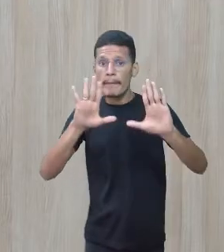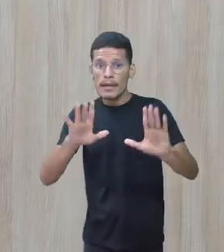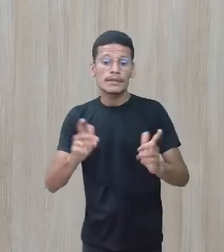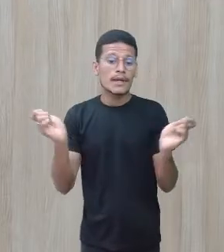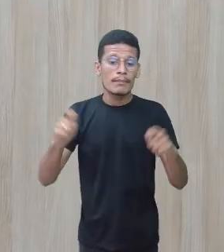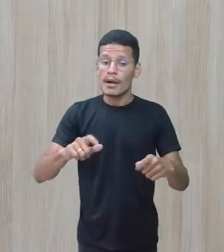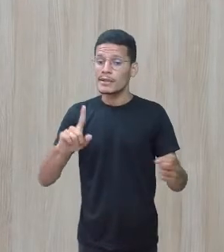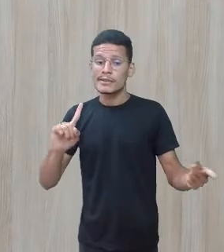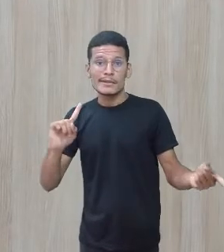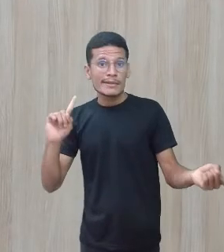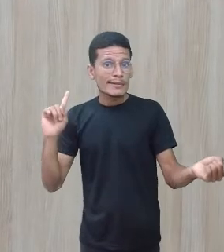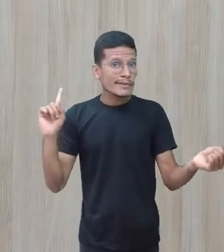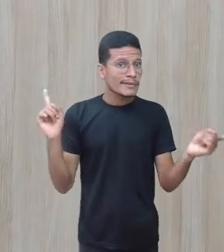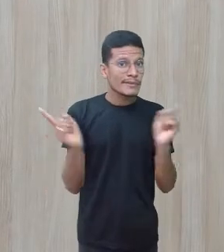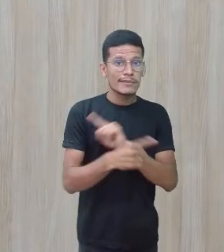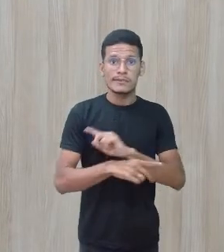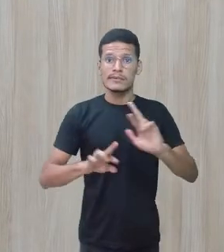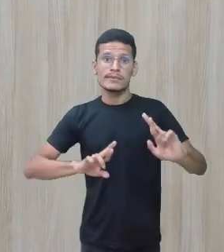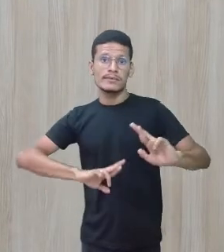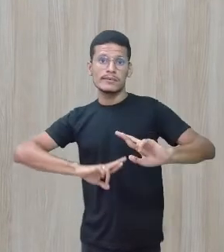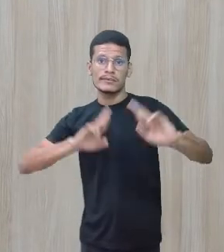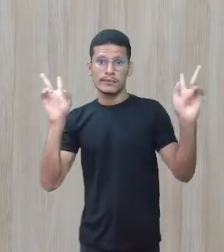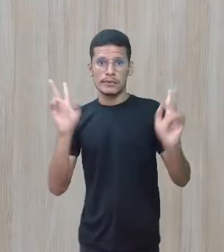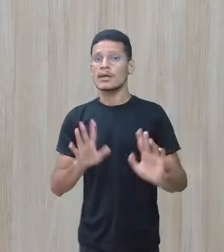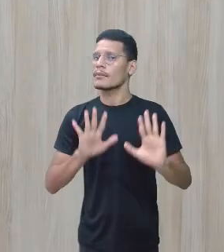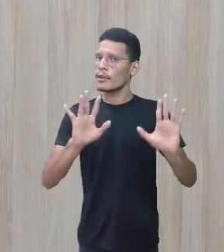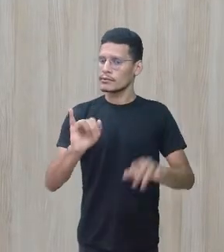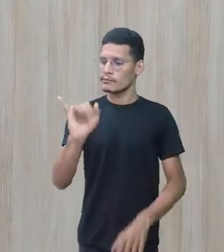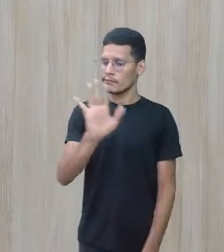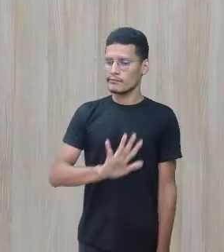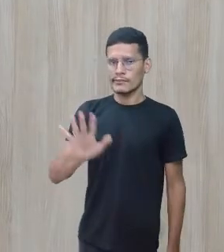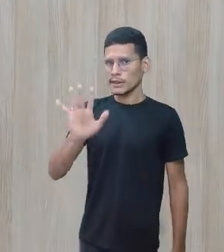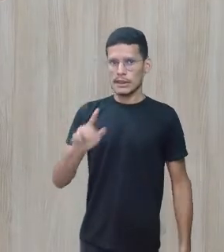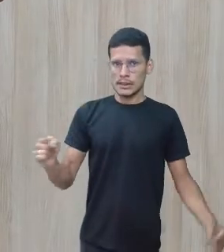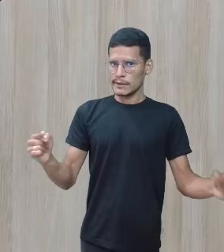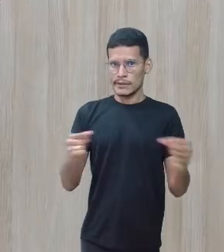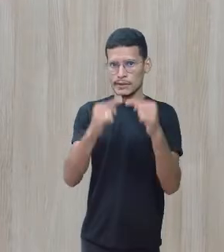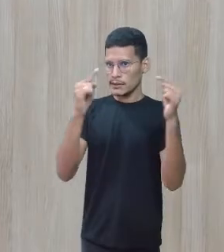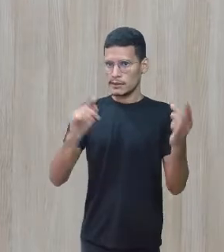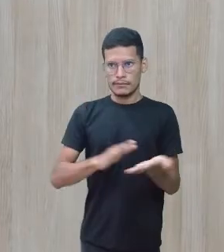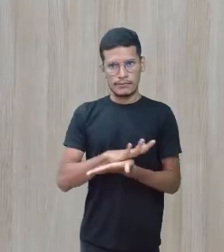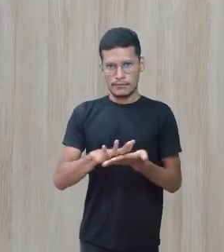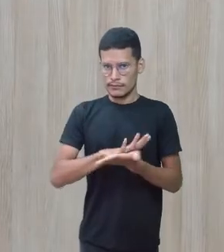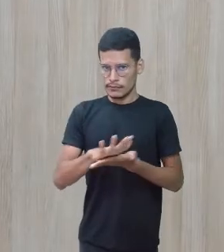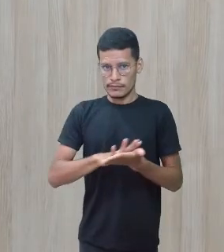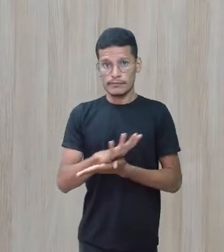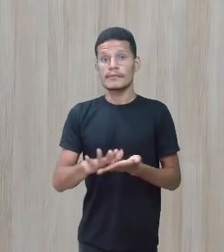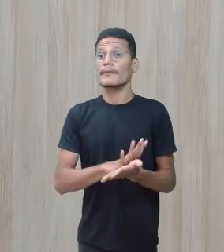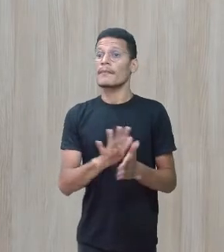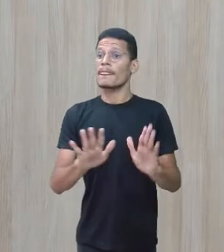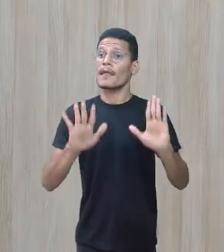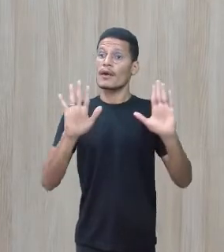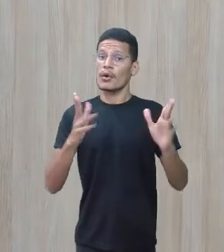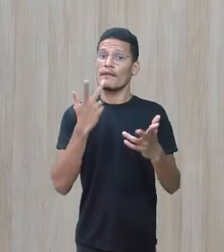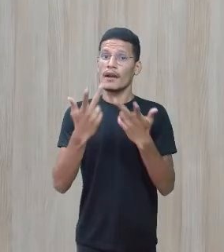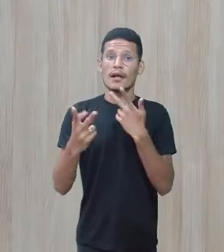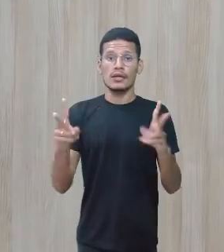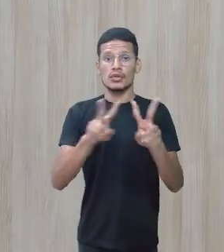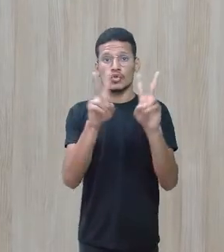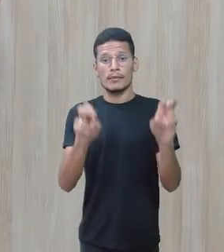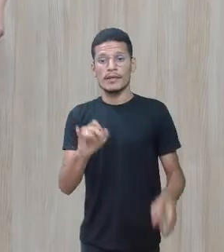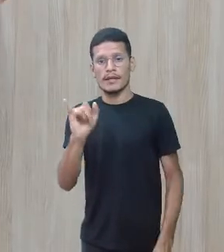distorcer esses ângulos. E aí, a gente não teria figuras que são proporcionais, tá certo? A gente vai falar agora